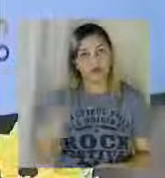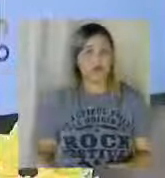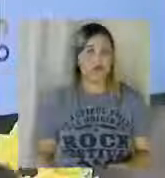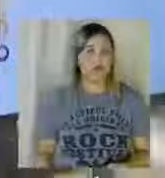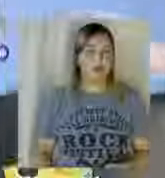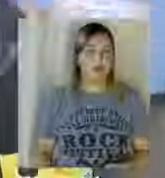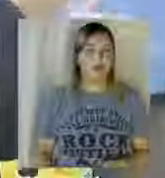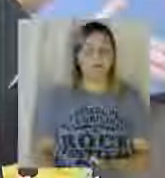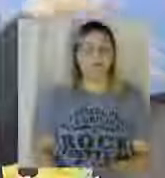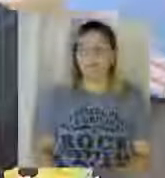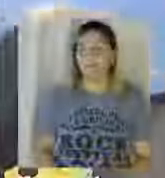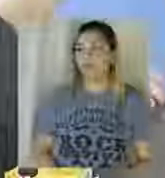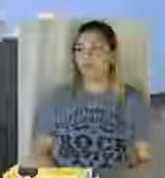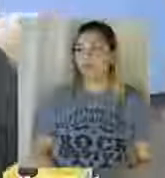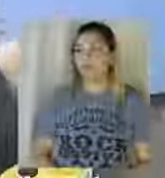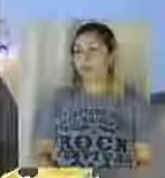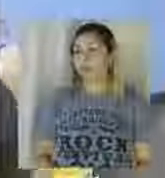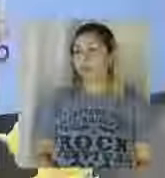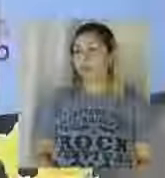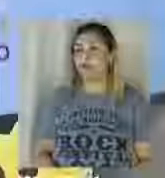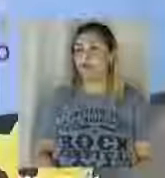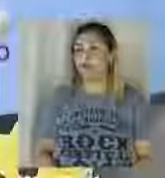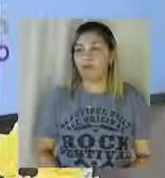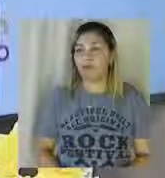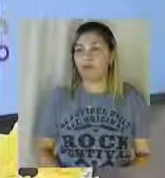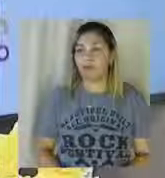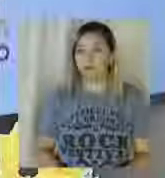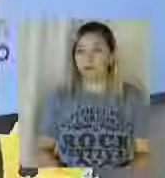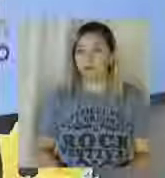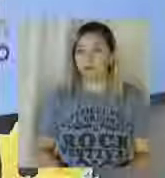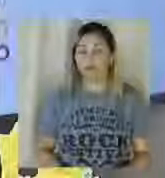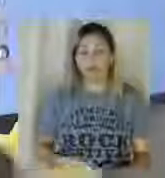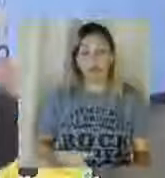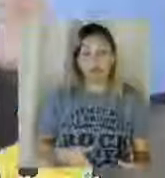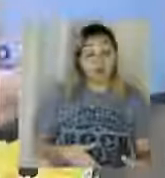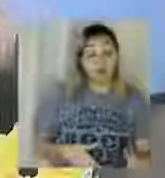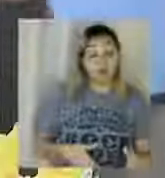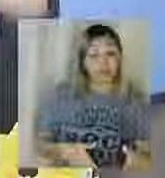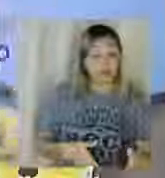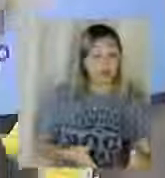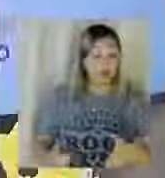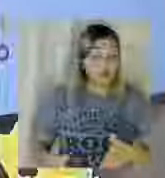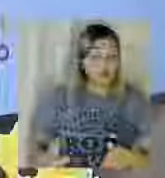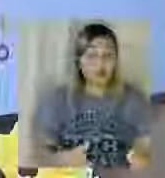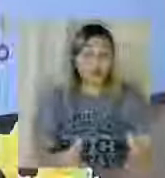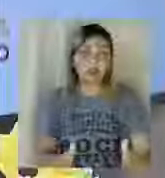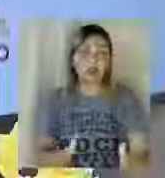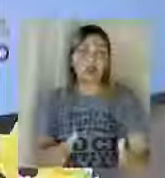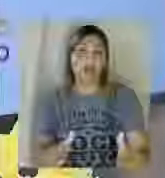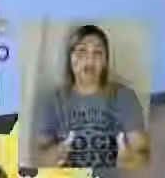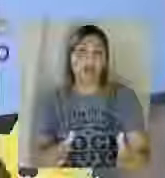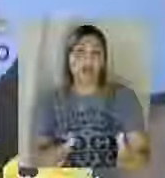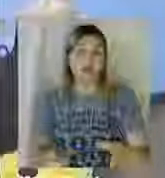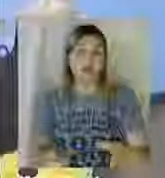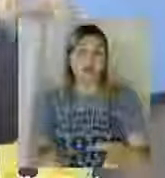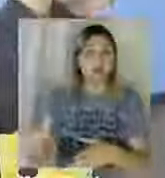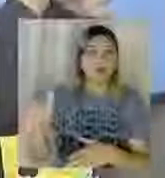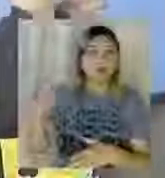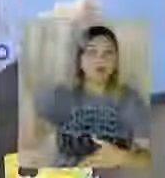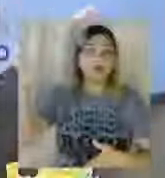obrigatoriedade até da língua estrangeira, e a gente ainda está caminhando, não é, tentando, levantando todas as